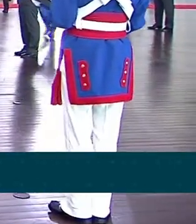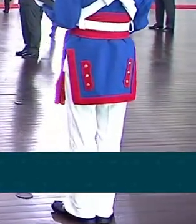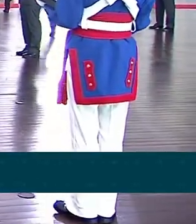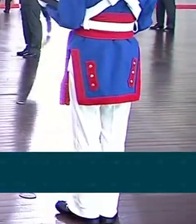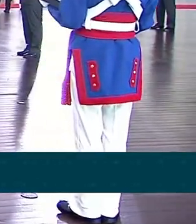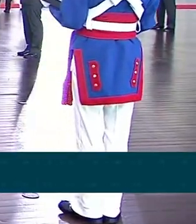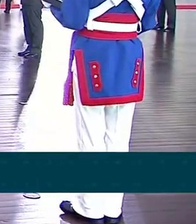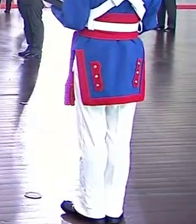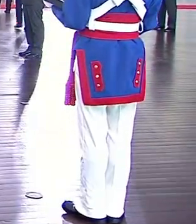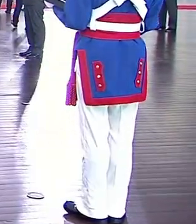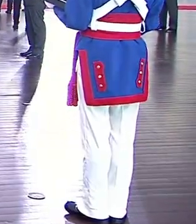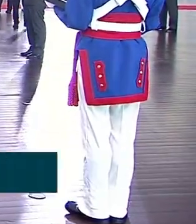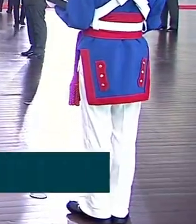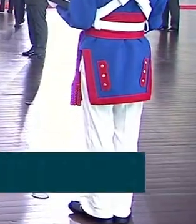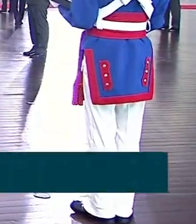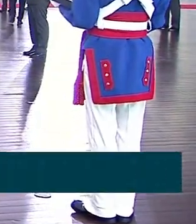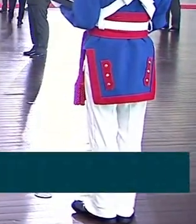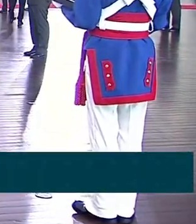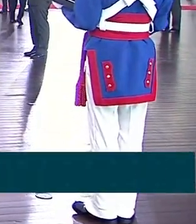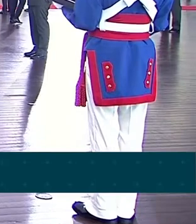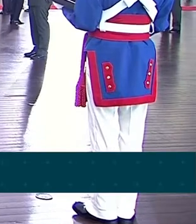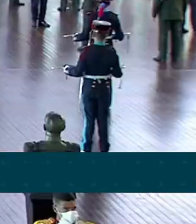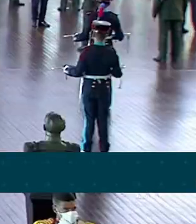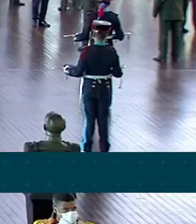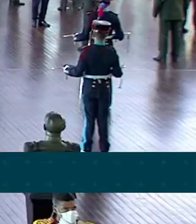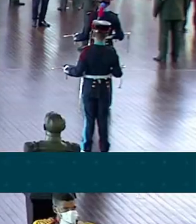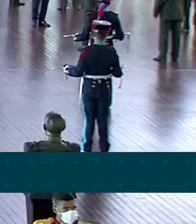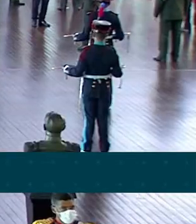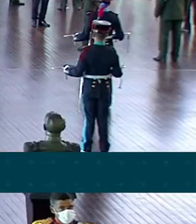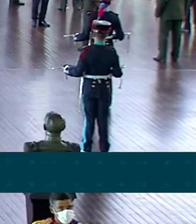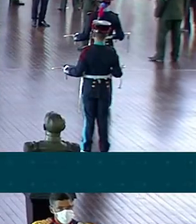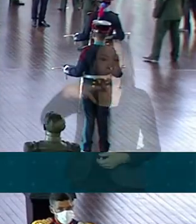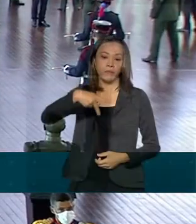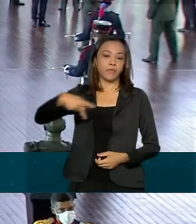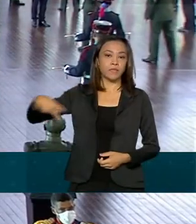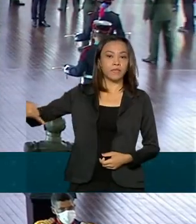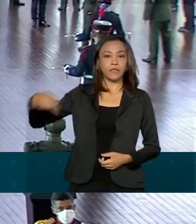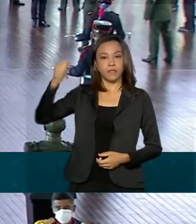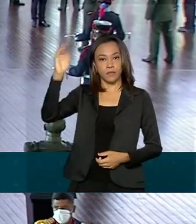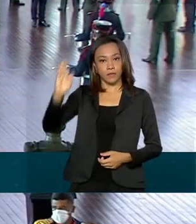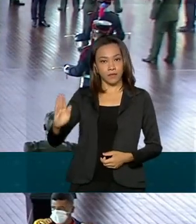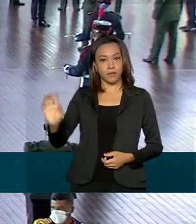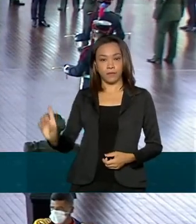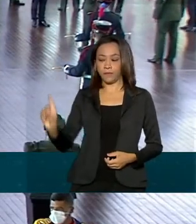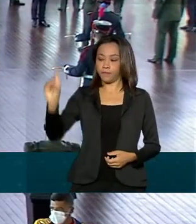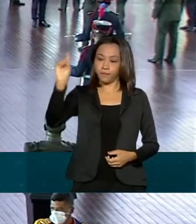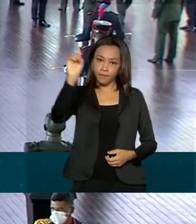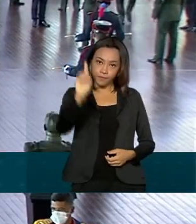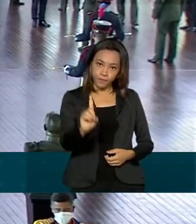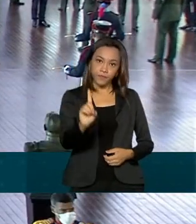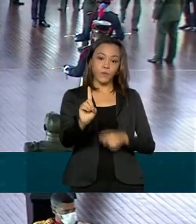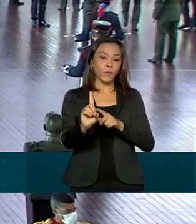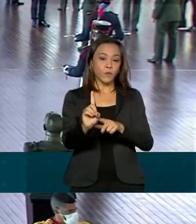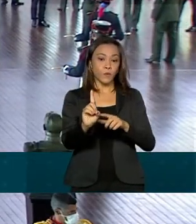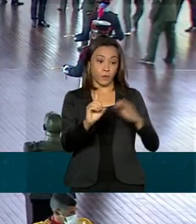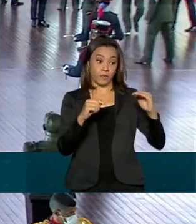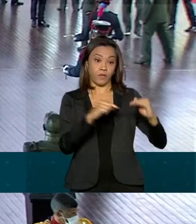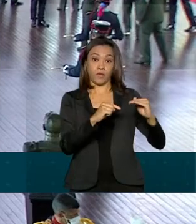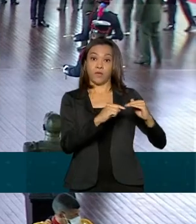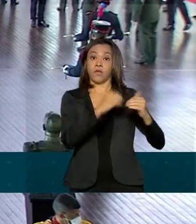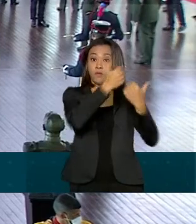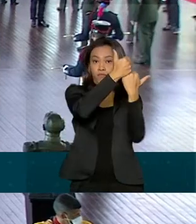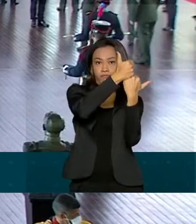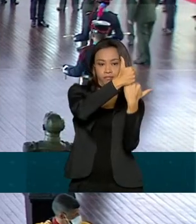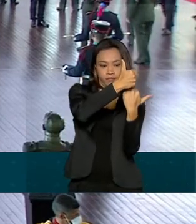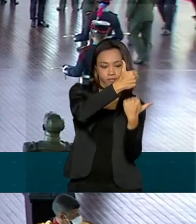o Presidente da República grão-mestre da Ordem do mérito militar resolveu promover no quadro